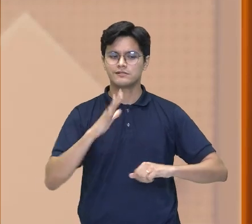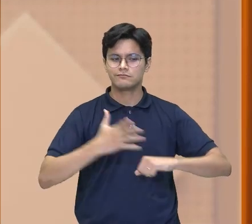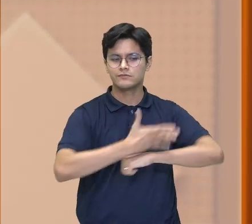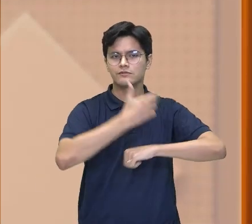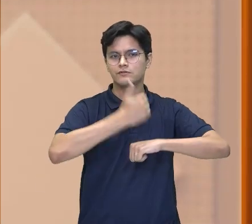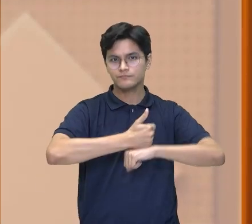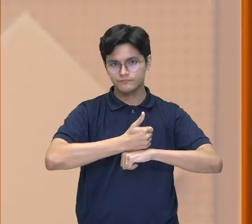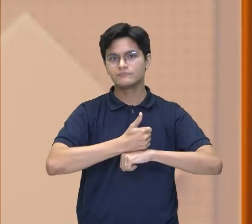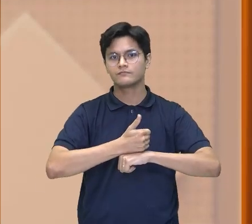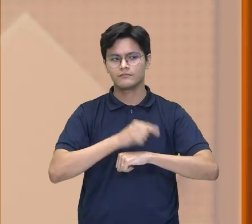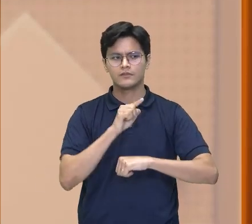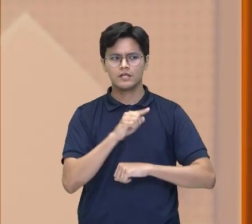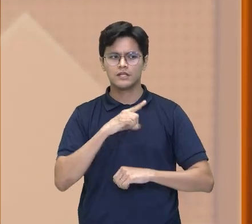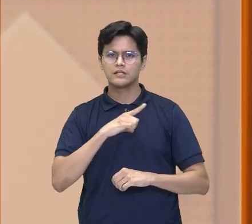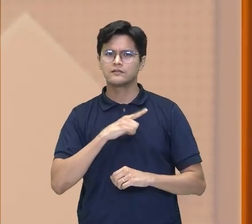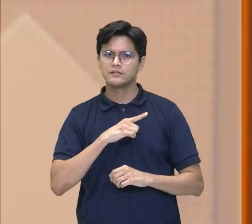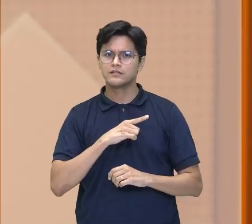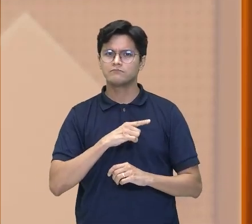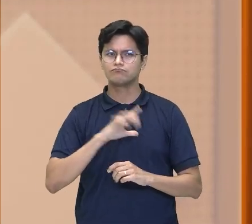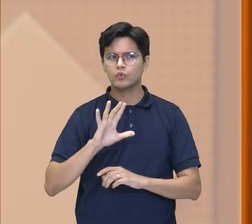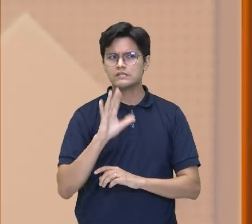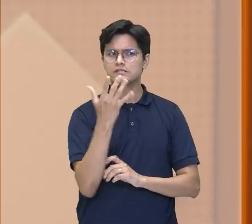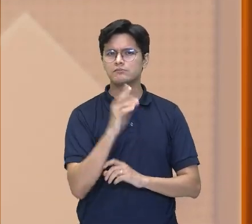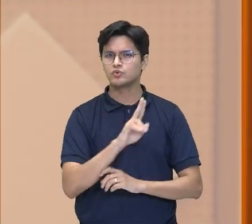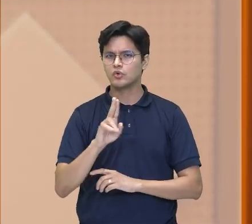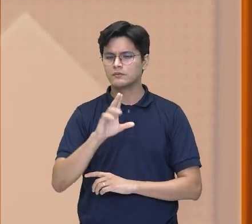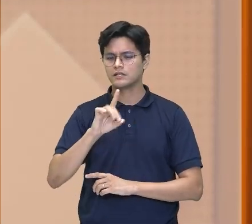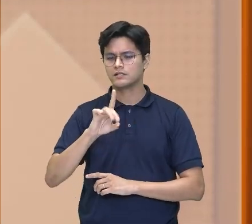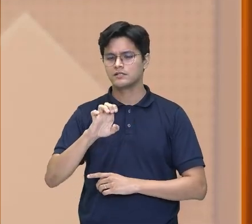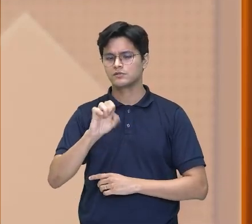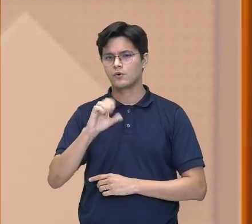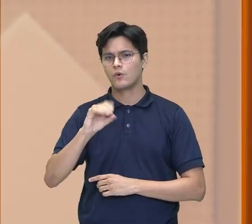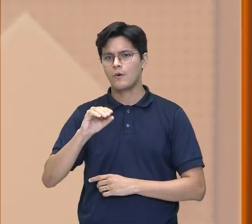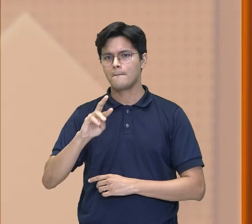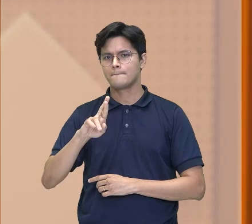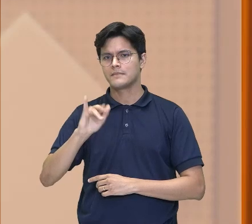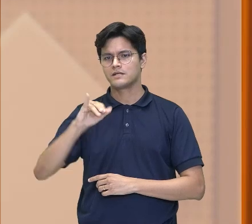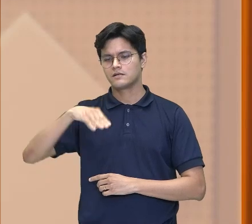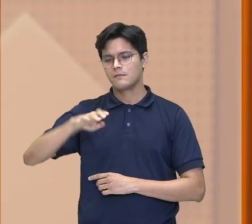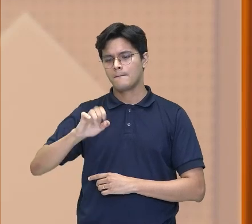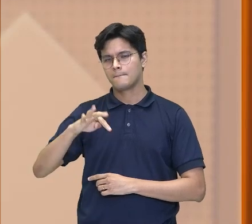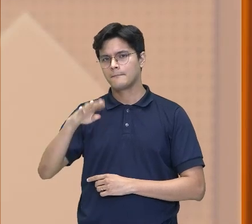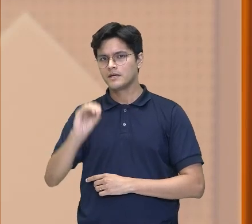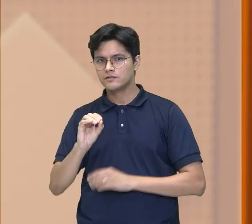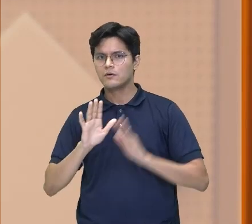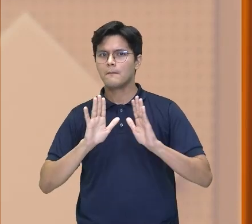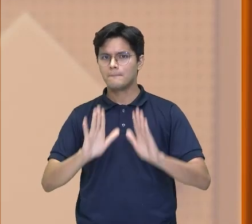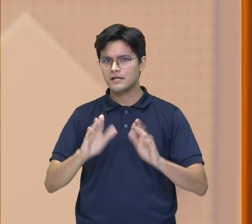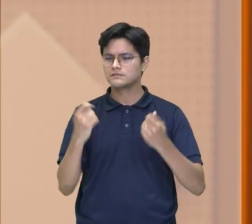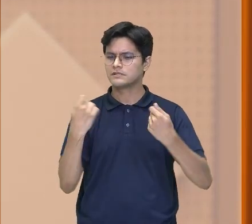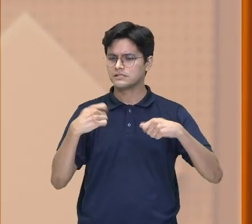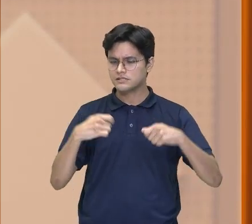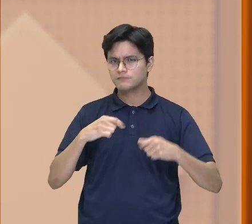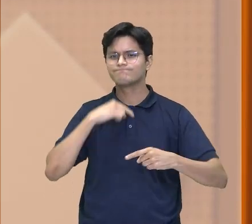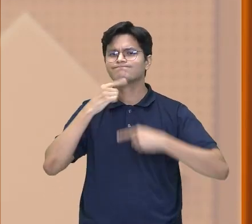termo. Por quê? Lembrem que cada sociedade tem sua história, tem sua cultura, tem suas